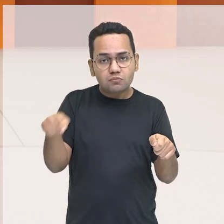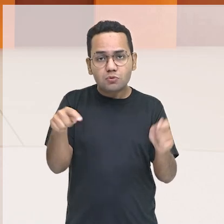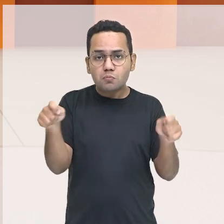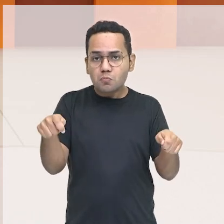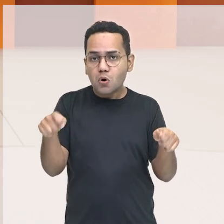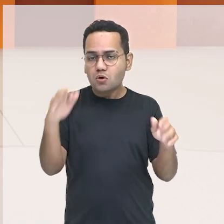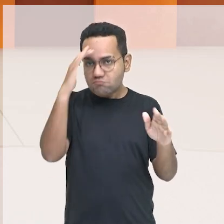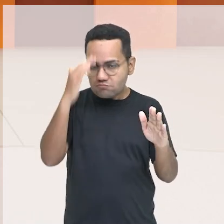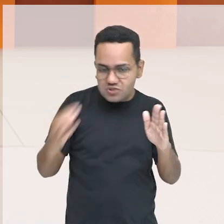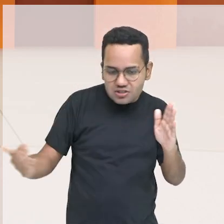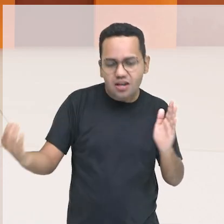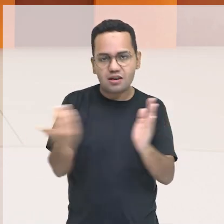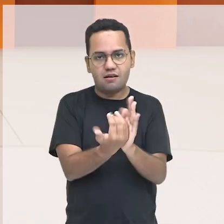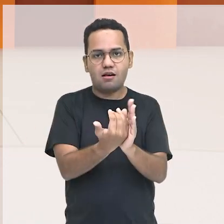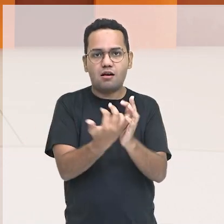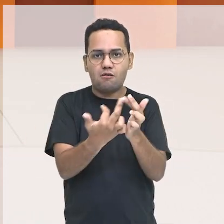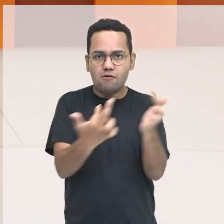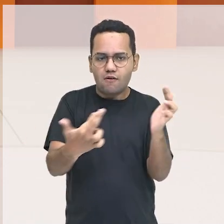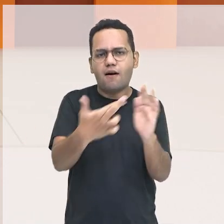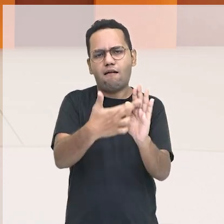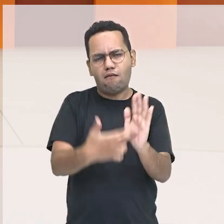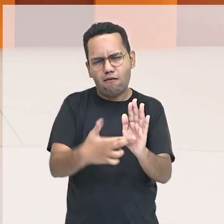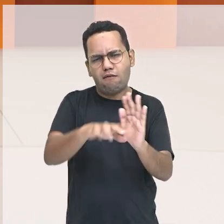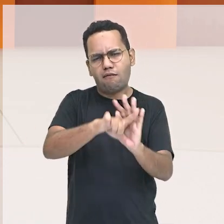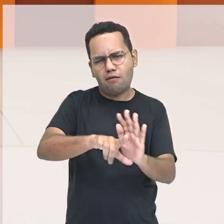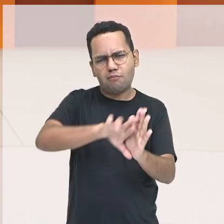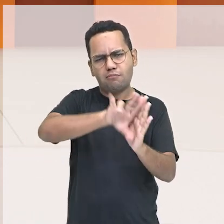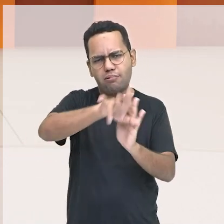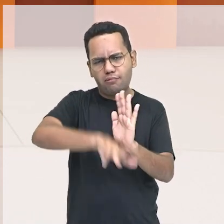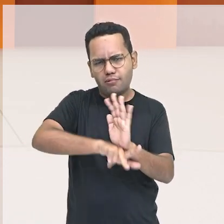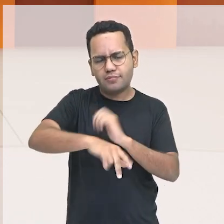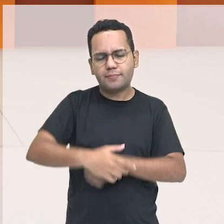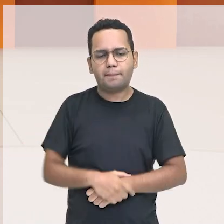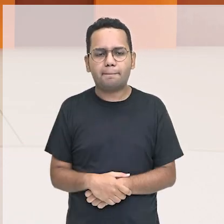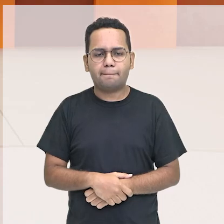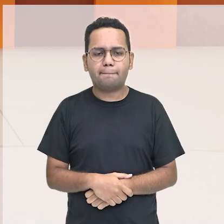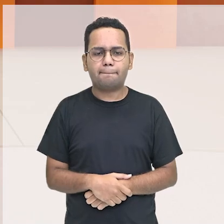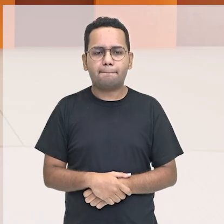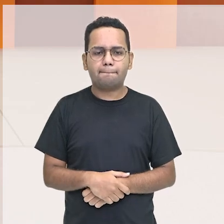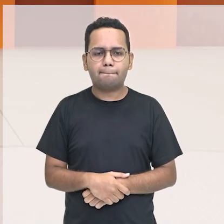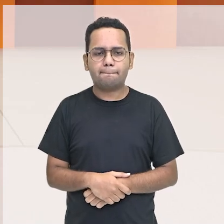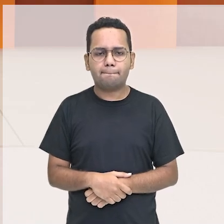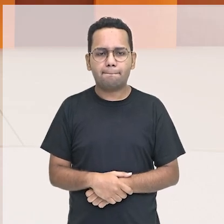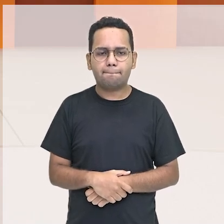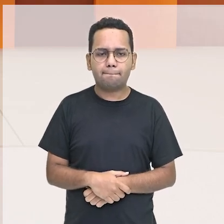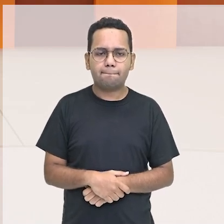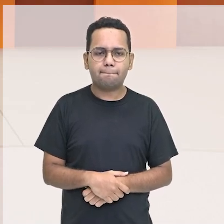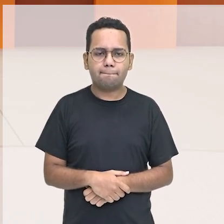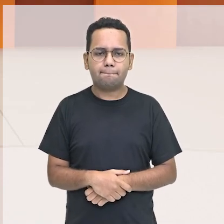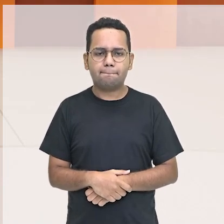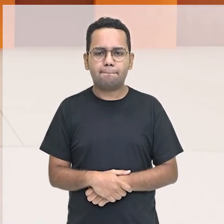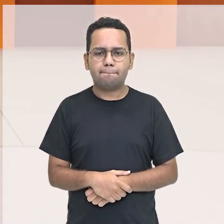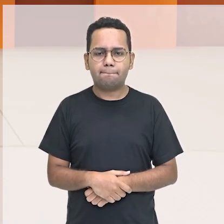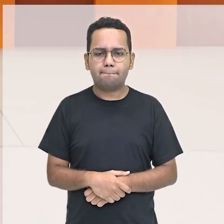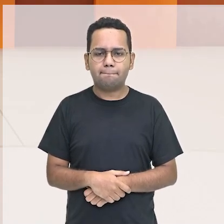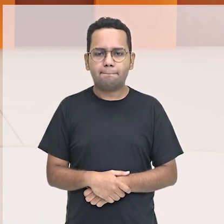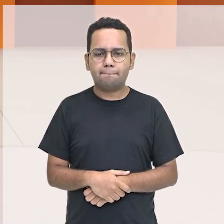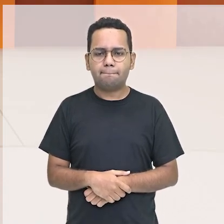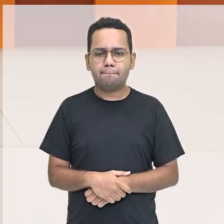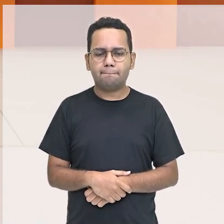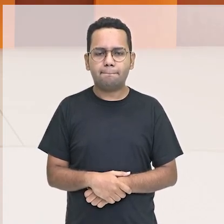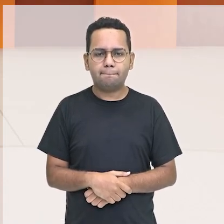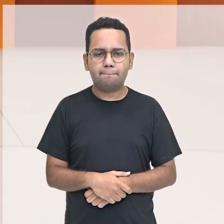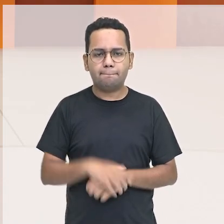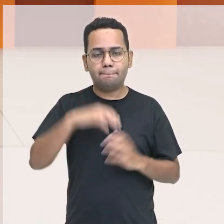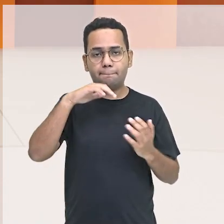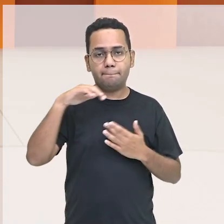eles possam seguir dentro daquele padrão esperado, né, que a gente viva, certo? Muito bem. Então, aí nós